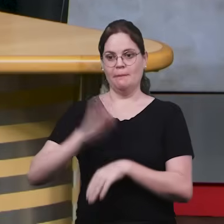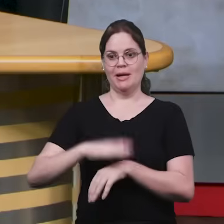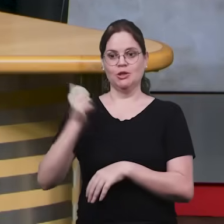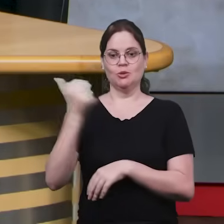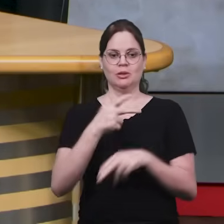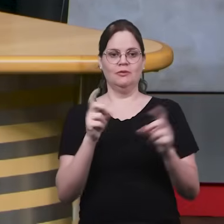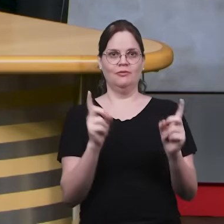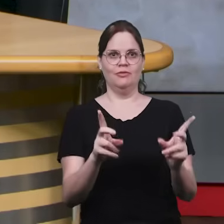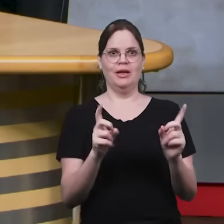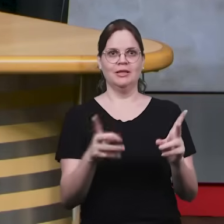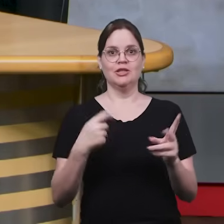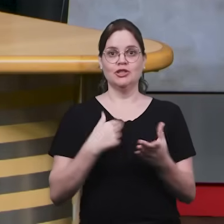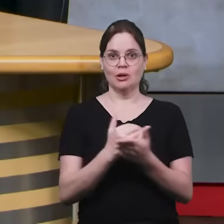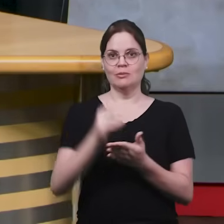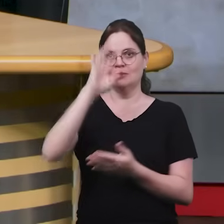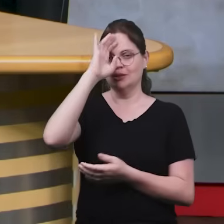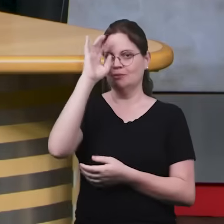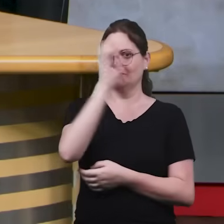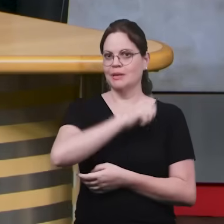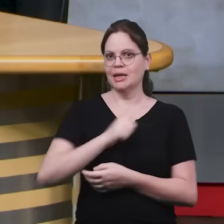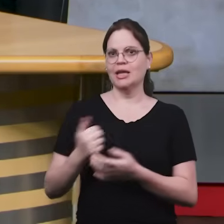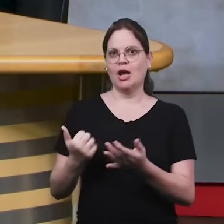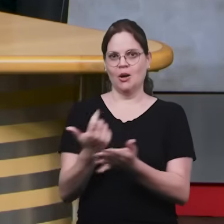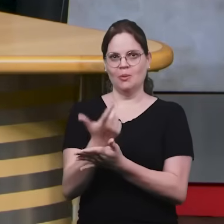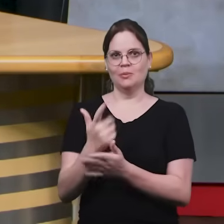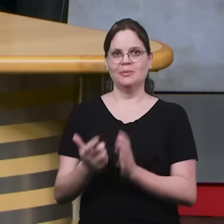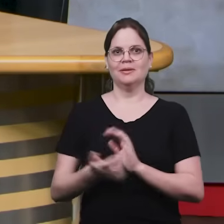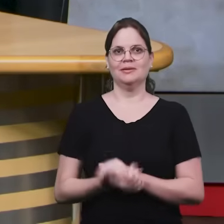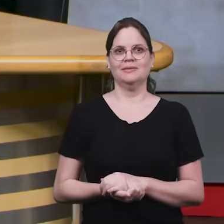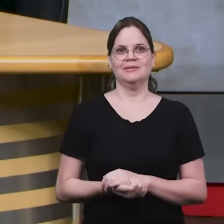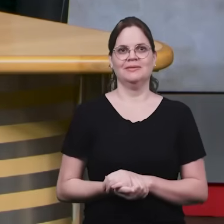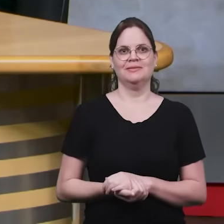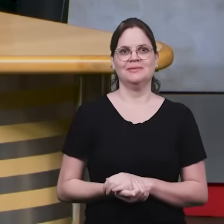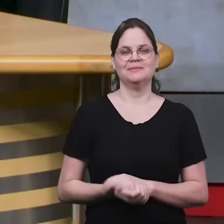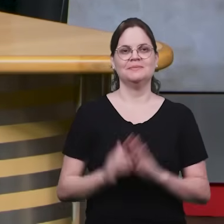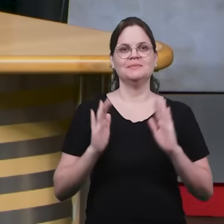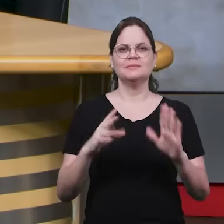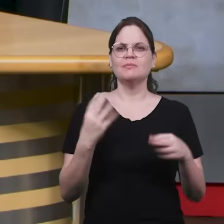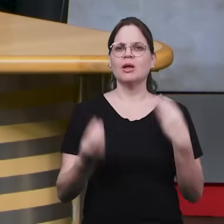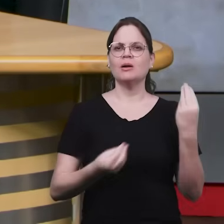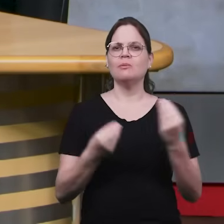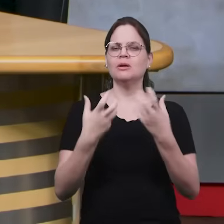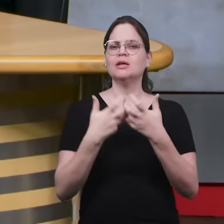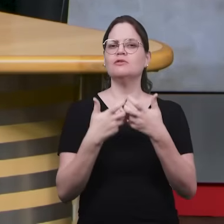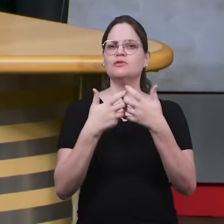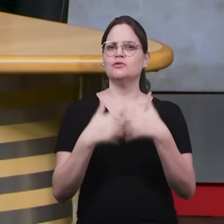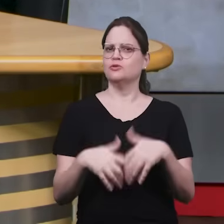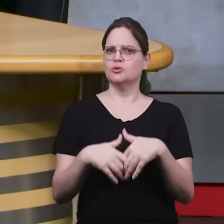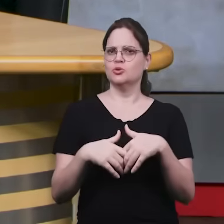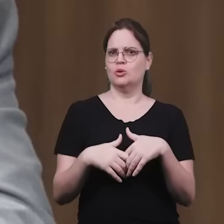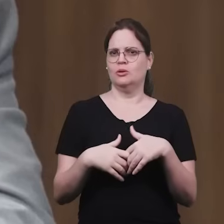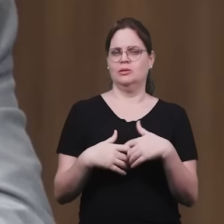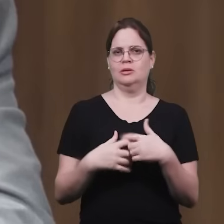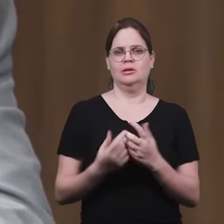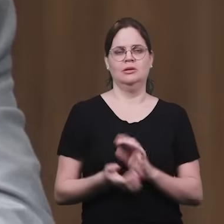que vendedores. Do que vendedores. Então, tá na hora da gente começar a aprender a comprar. Mas olha só, como é que funciona